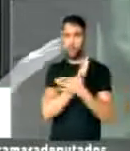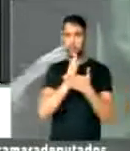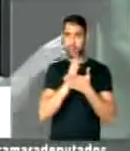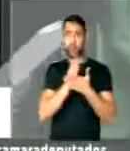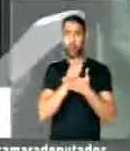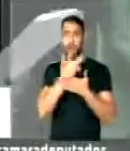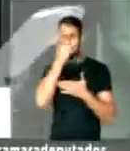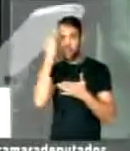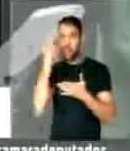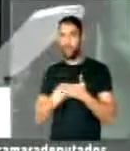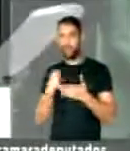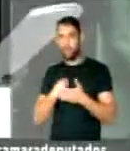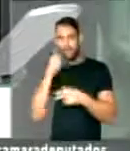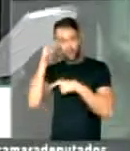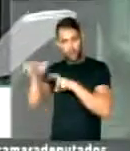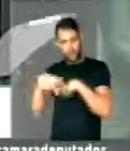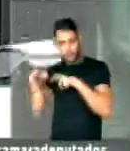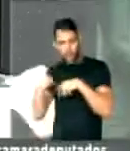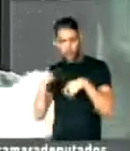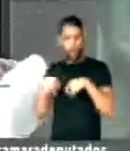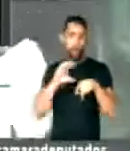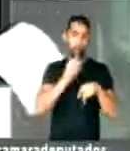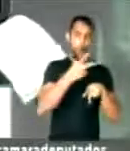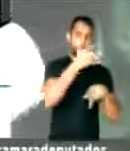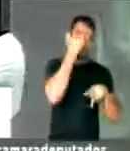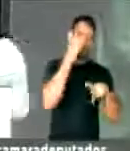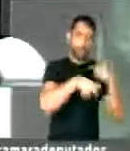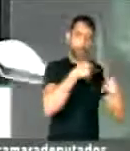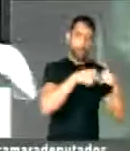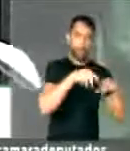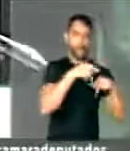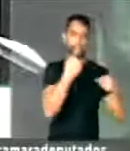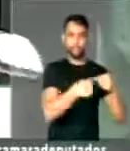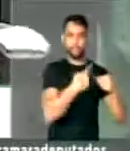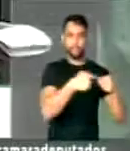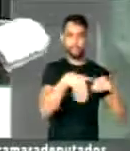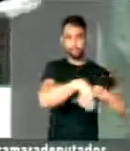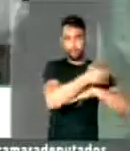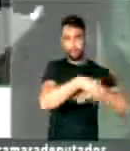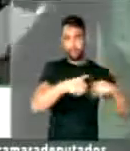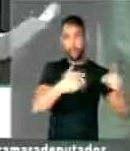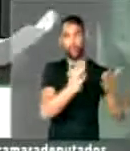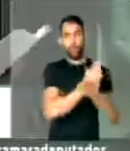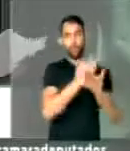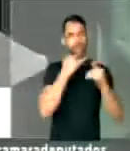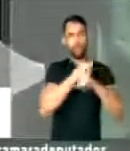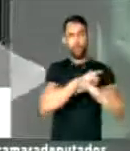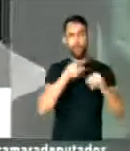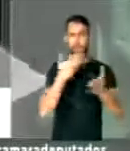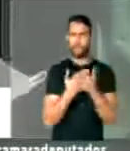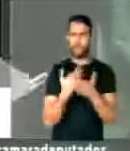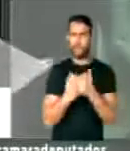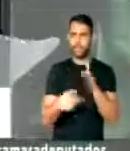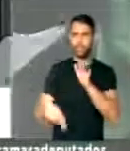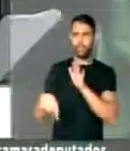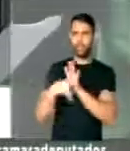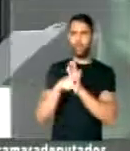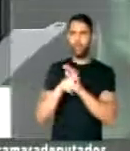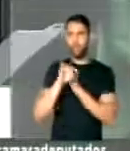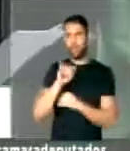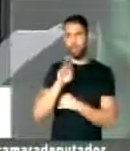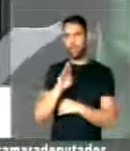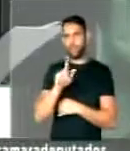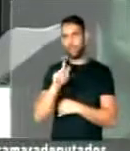meio rural e o meio urbano, cujo hiato agudo perdura, como confirmam os estudos do próprio